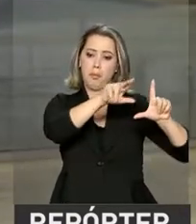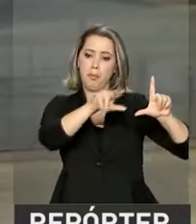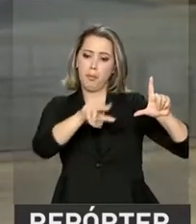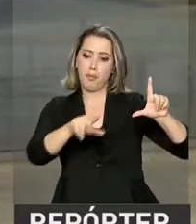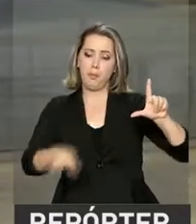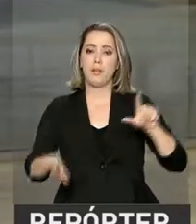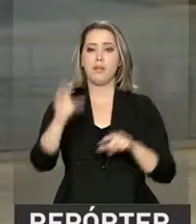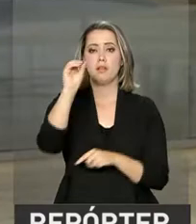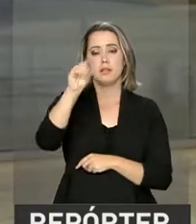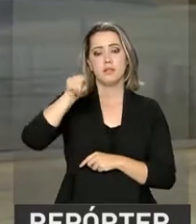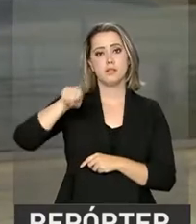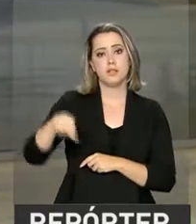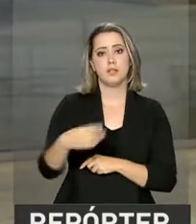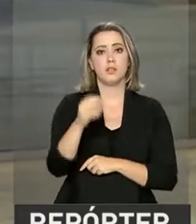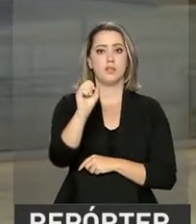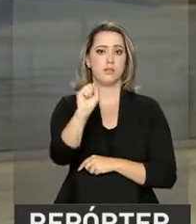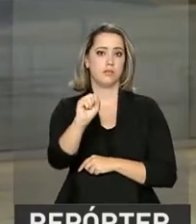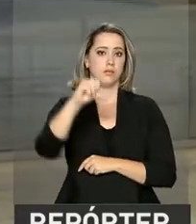de